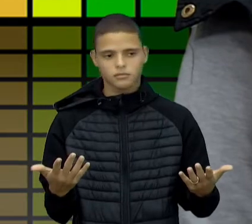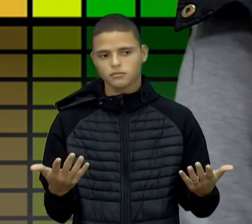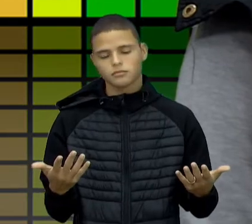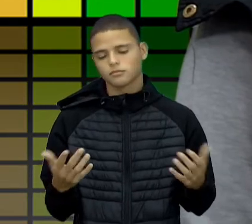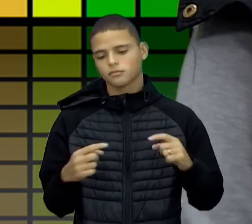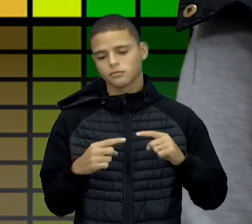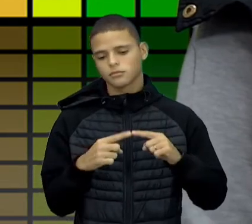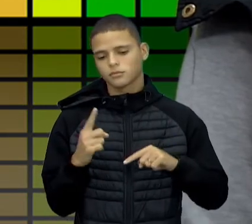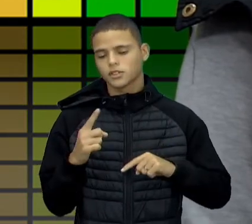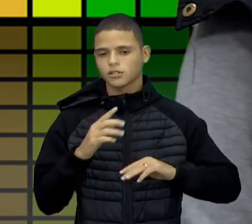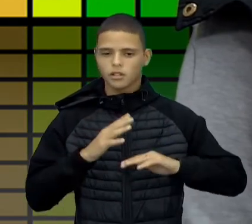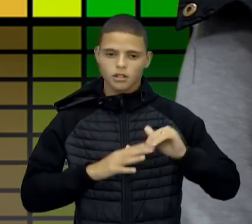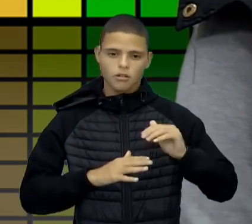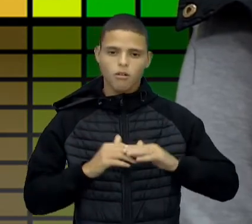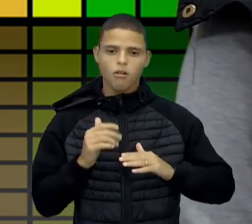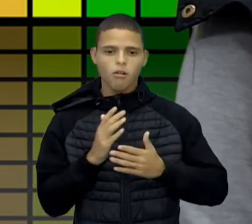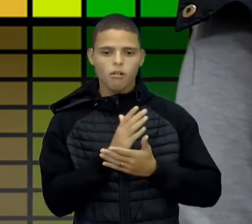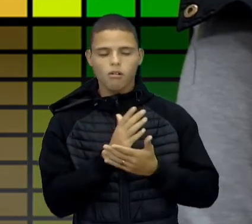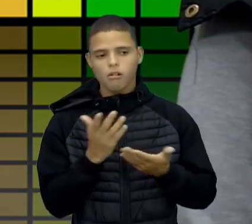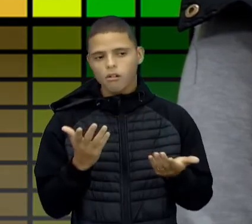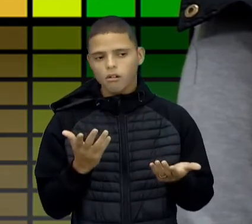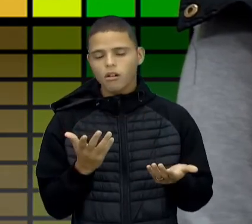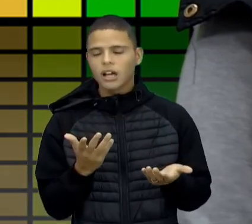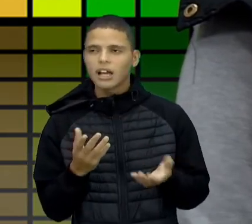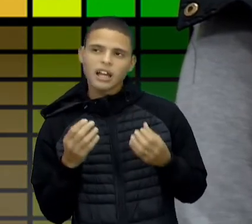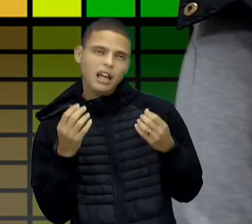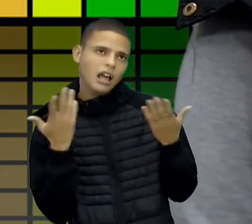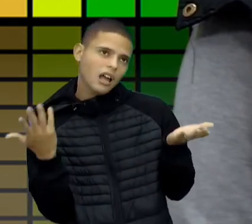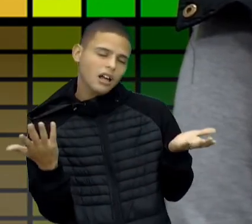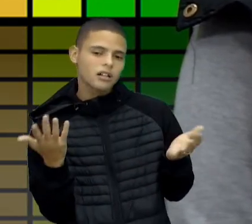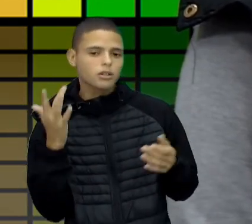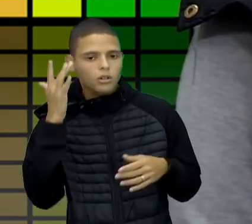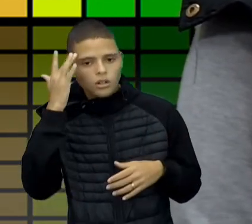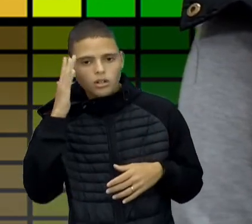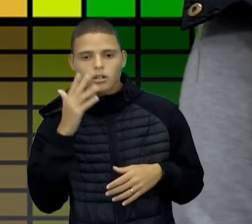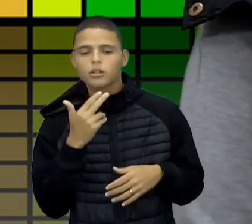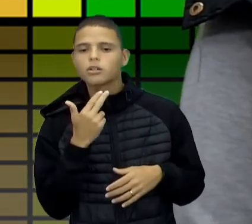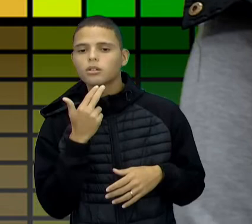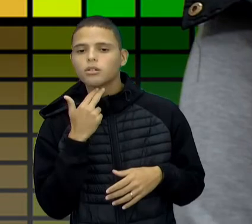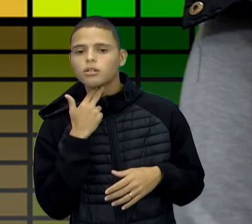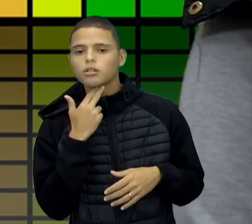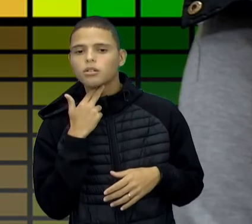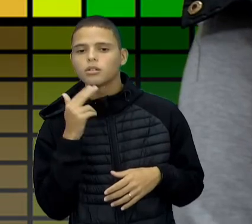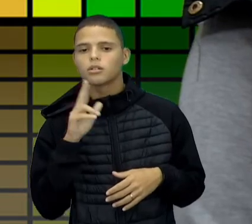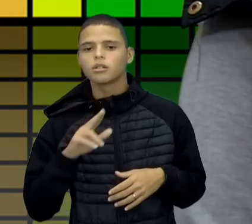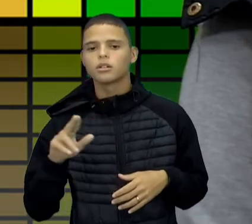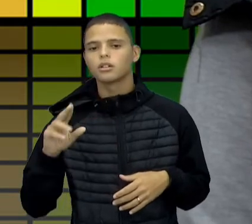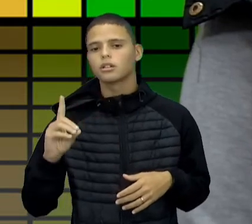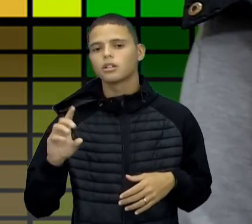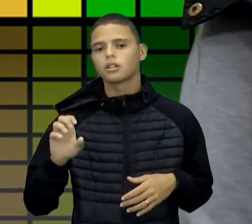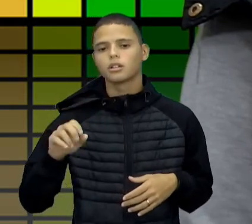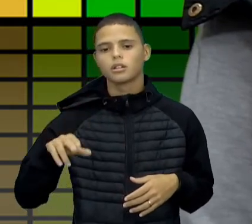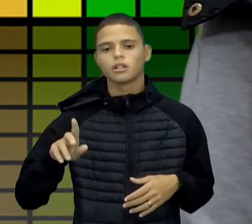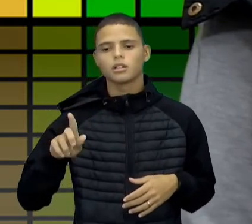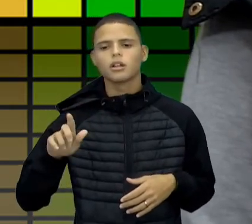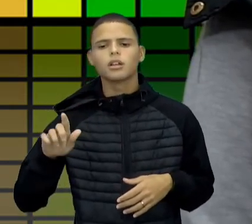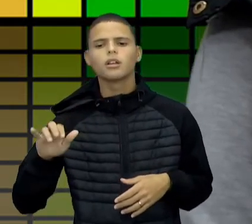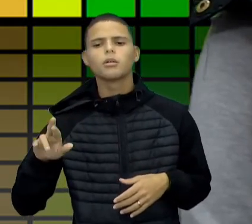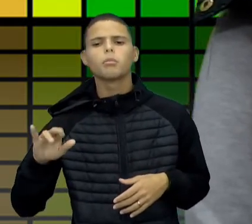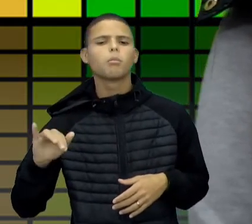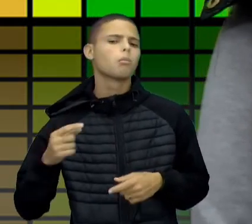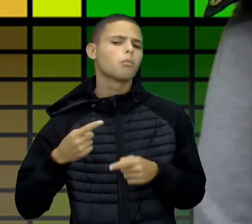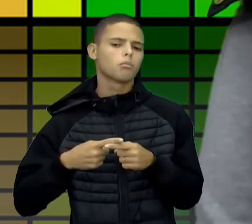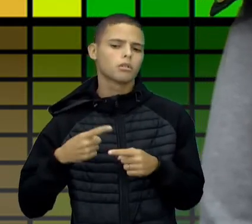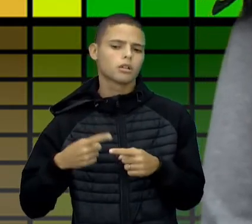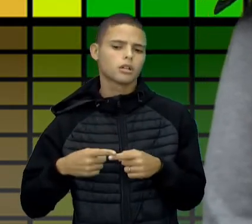na verdade, aí são só desculpas para falar assim, eu não posso usar denegrir. O que tem usar denegrir? Por que eu não vou usar? E